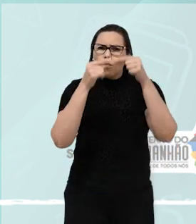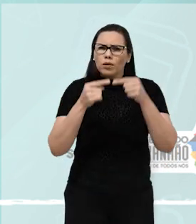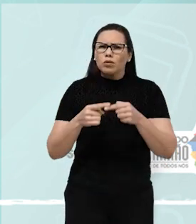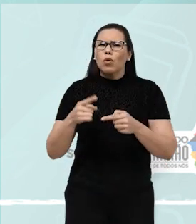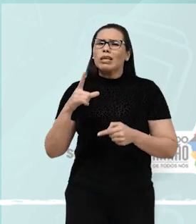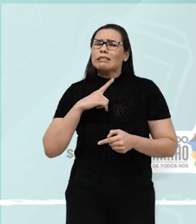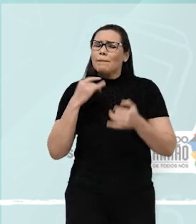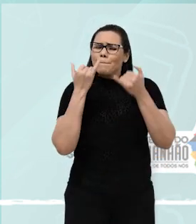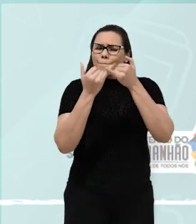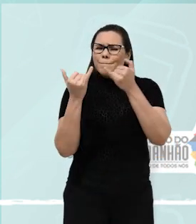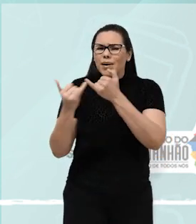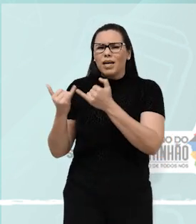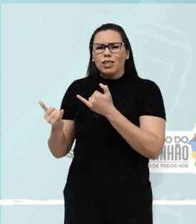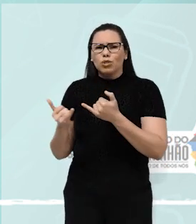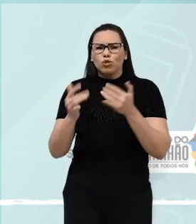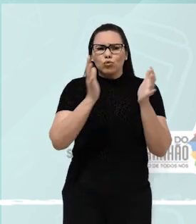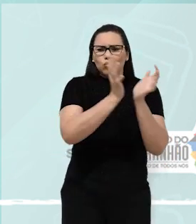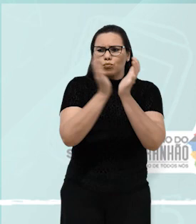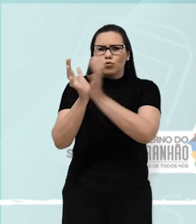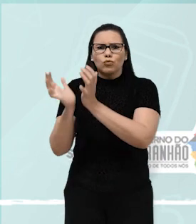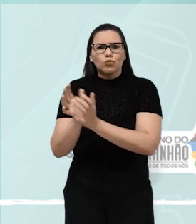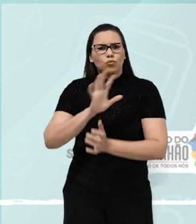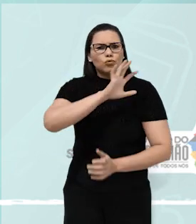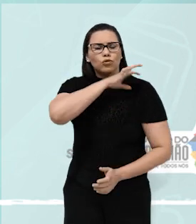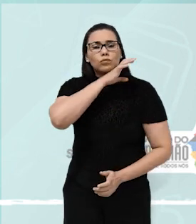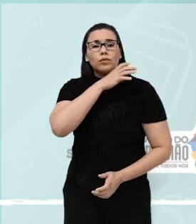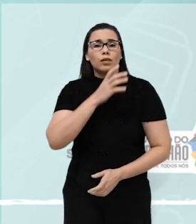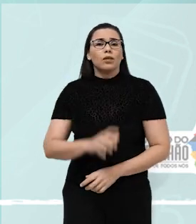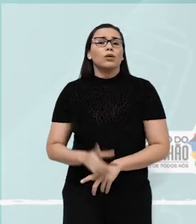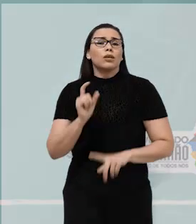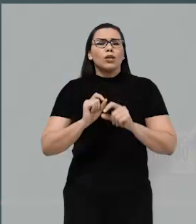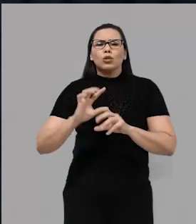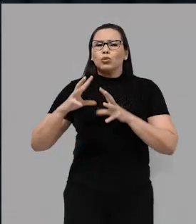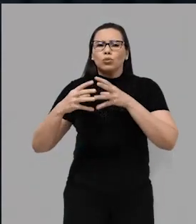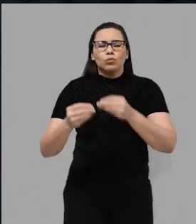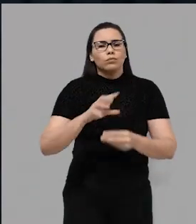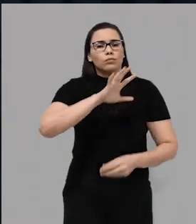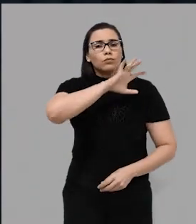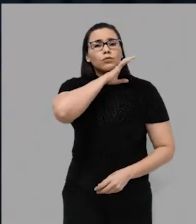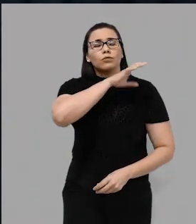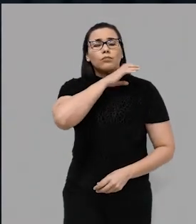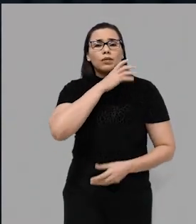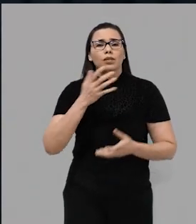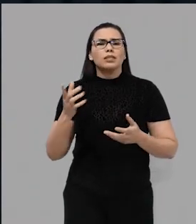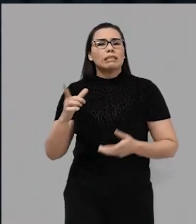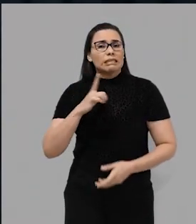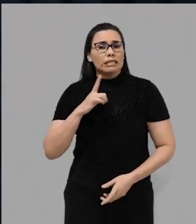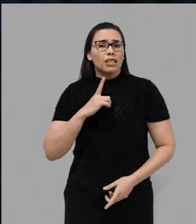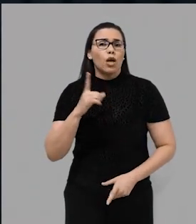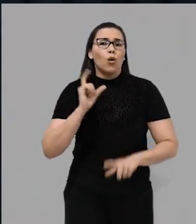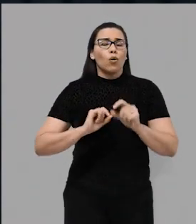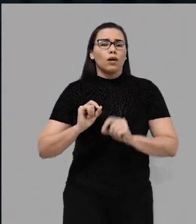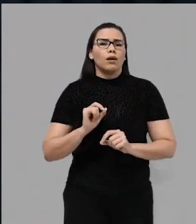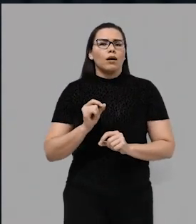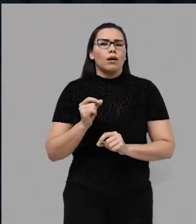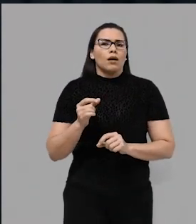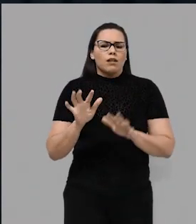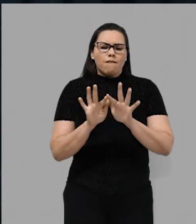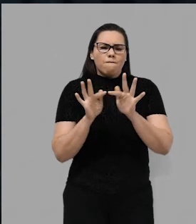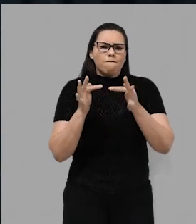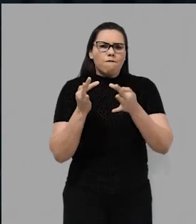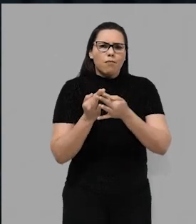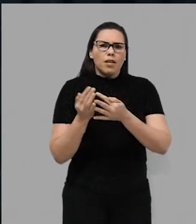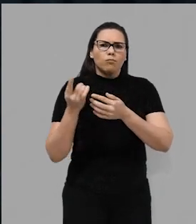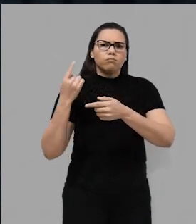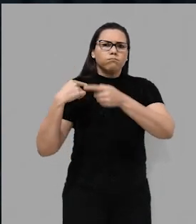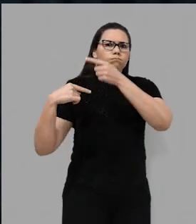que todos os seres vivos atuais possuem um ancestral comum. Ou seja,